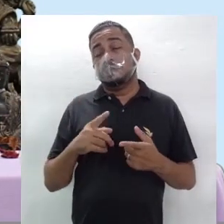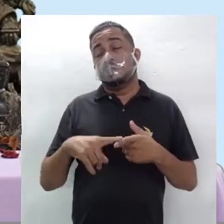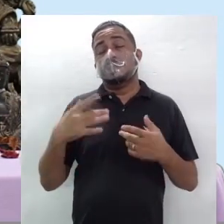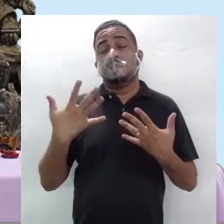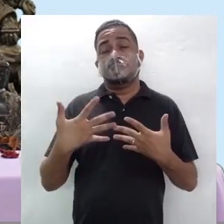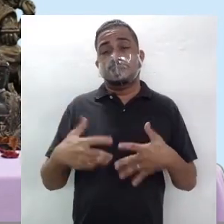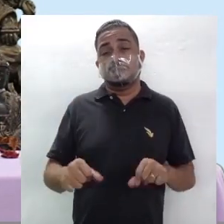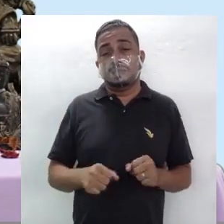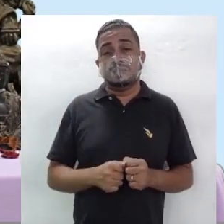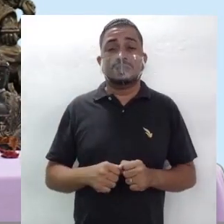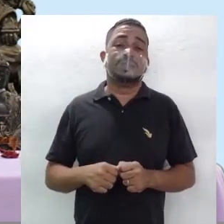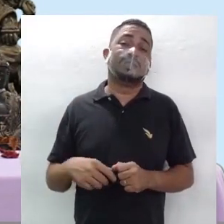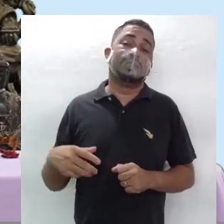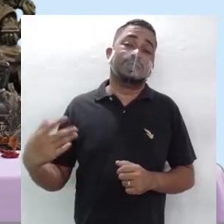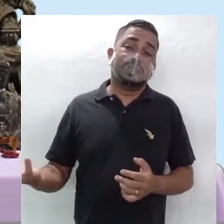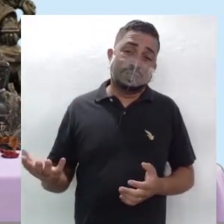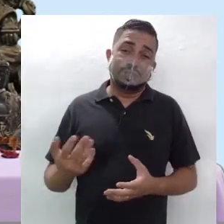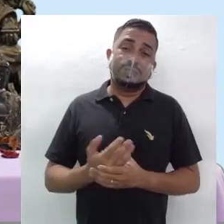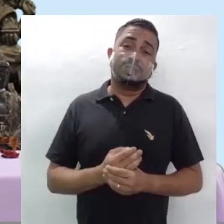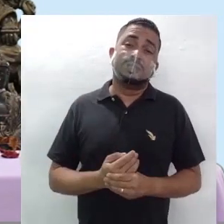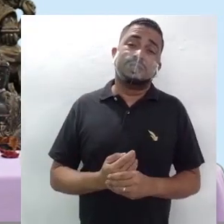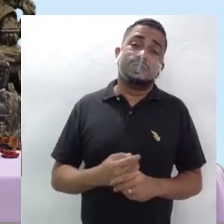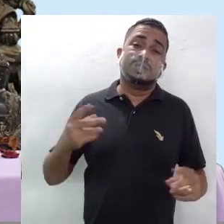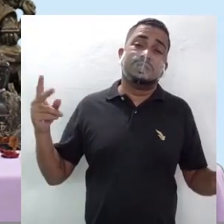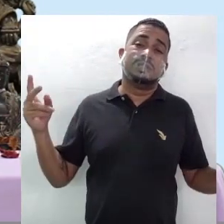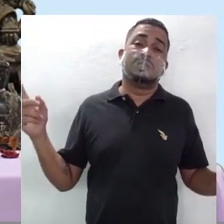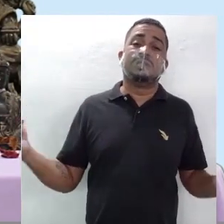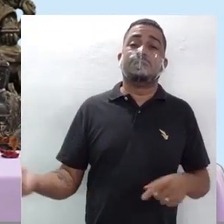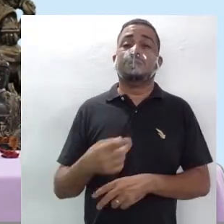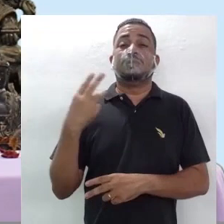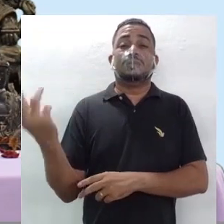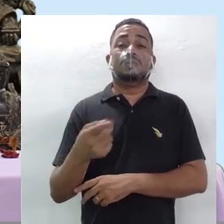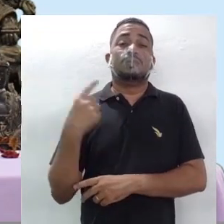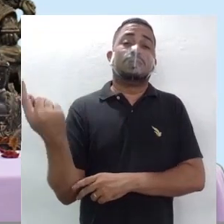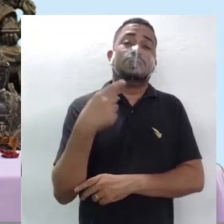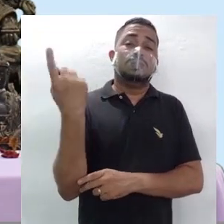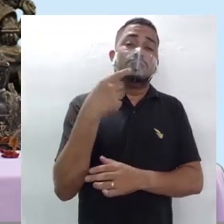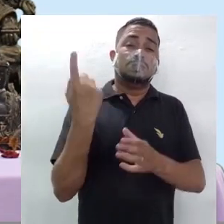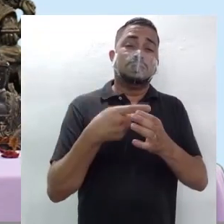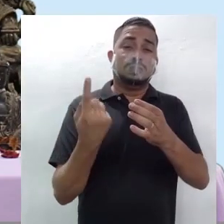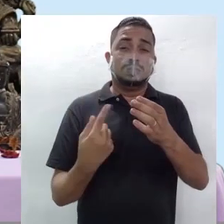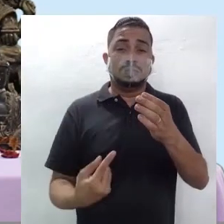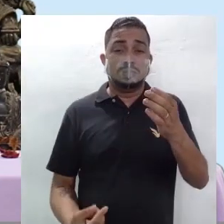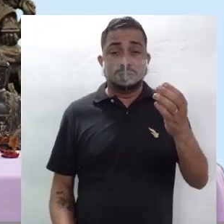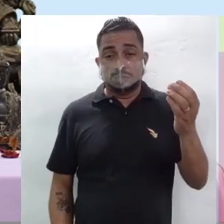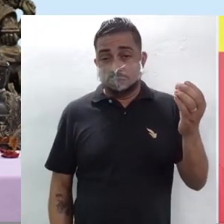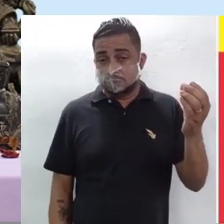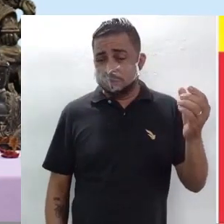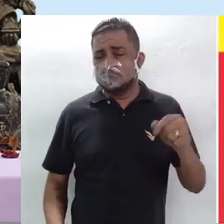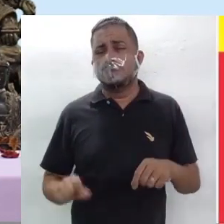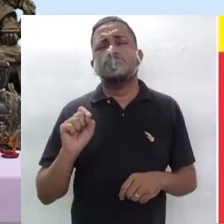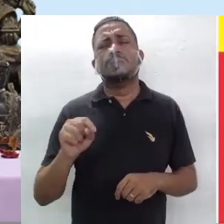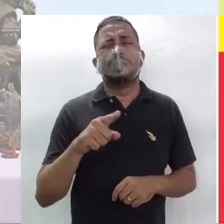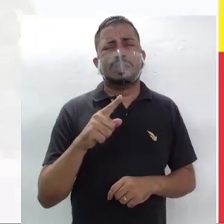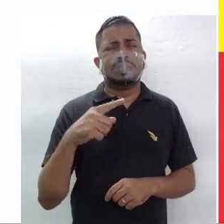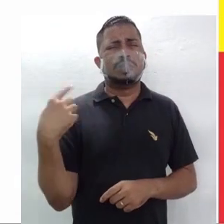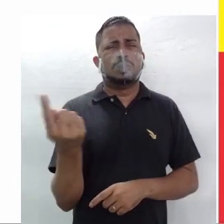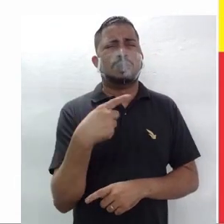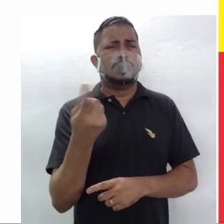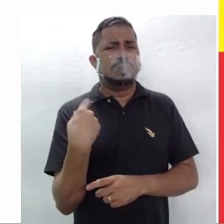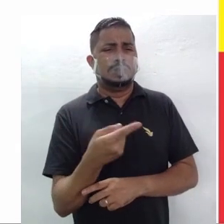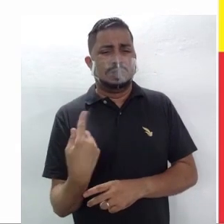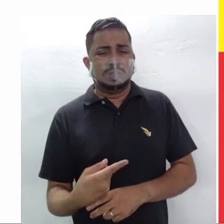fenômeno natural, se tratando aí de tornado. O que é um tornado? Tornado,